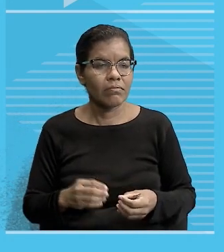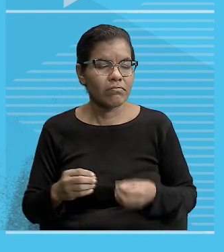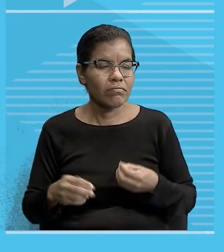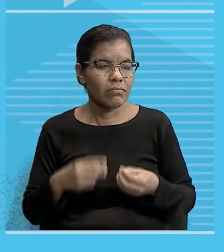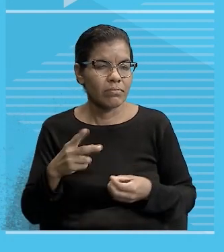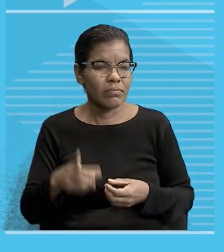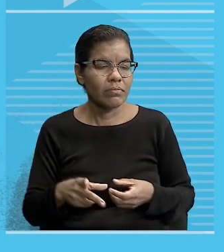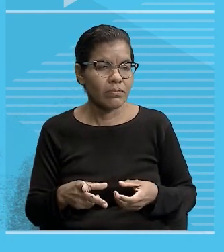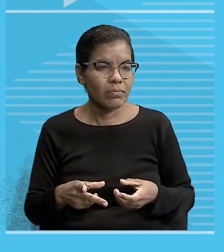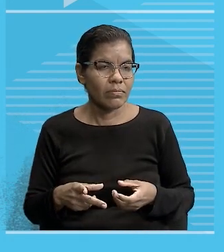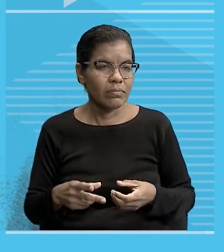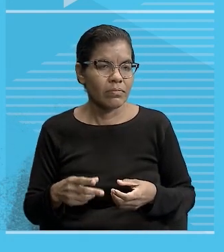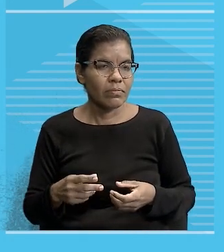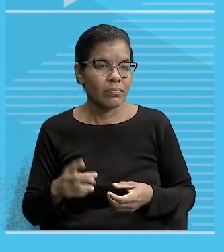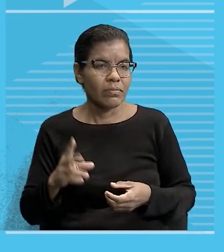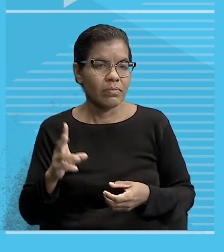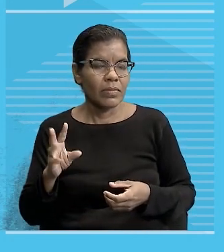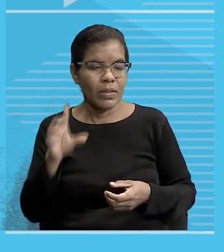eu ver o que mais Twitter